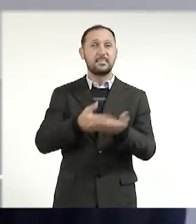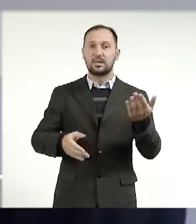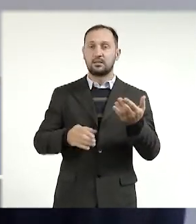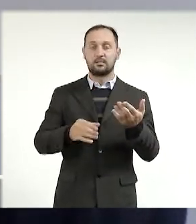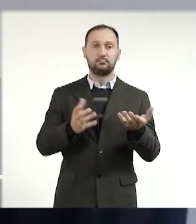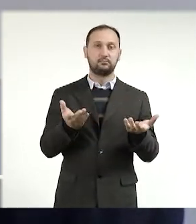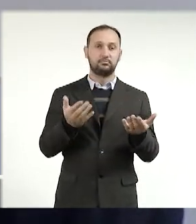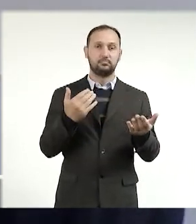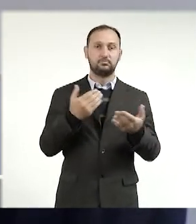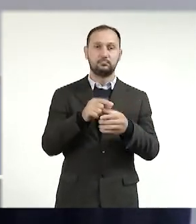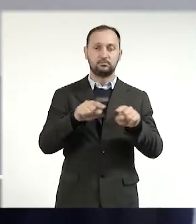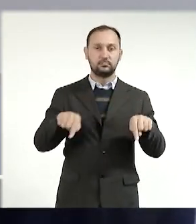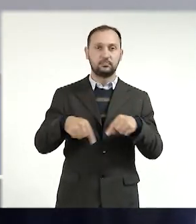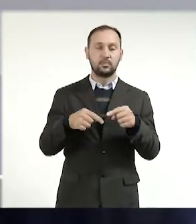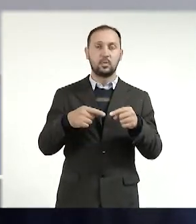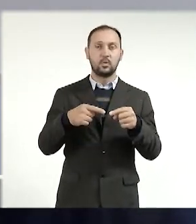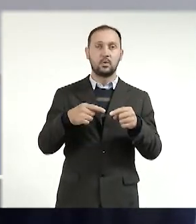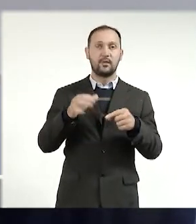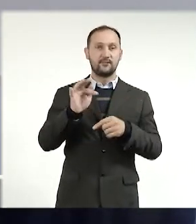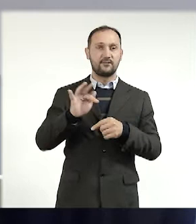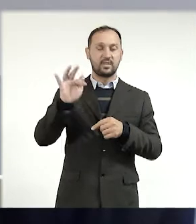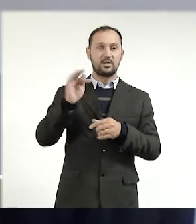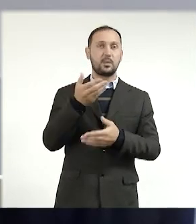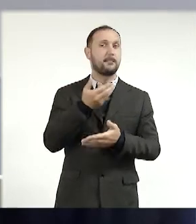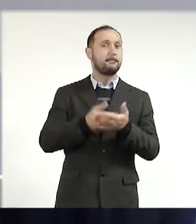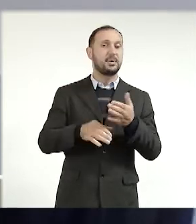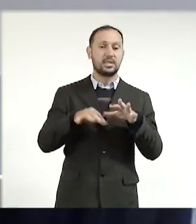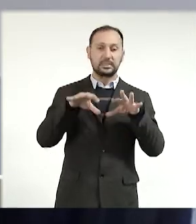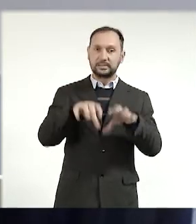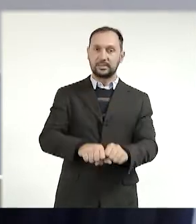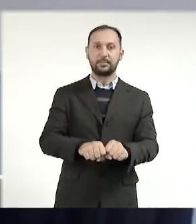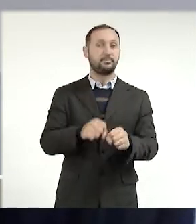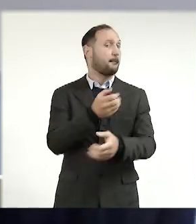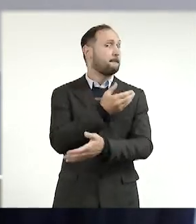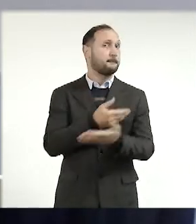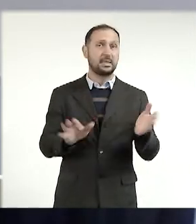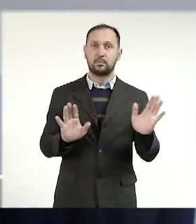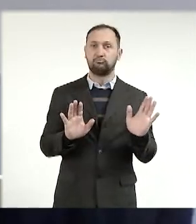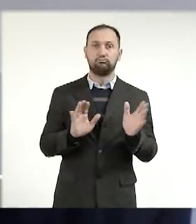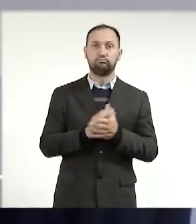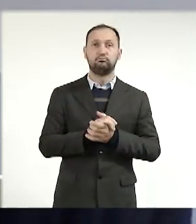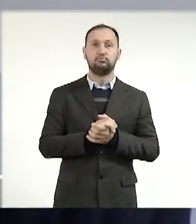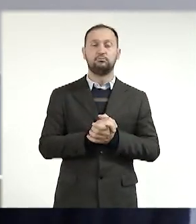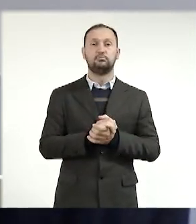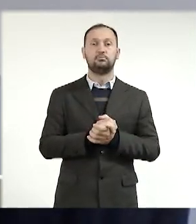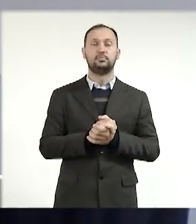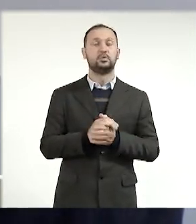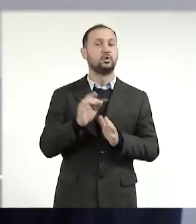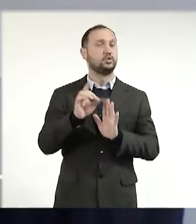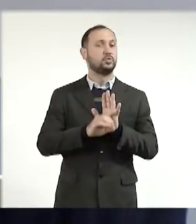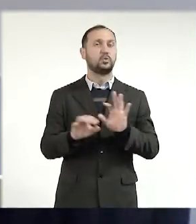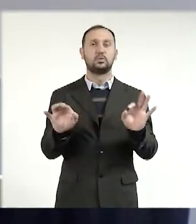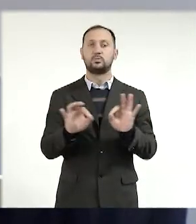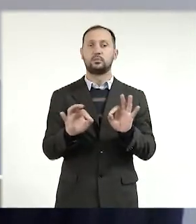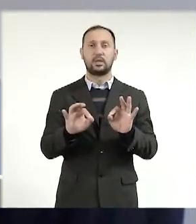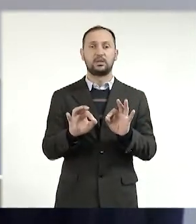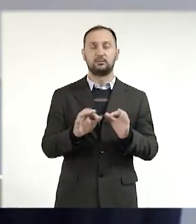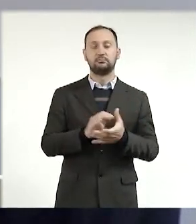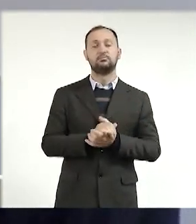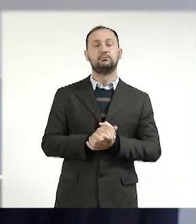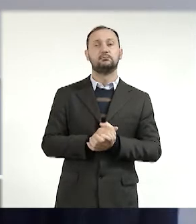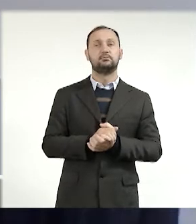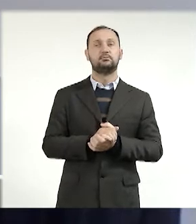das terras. Quer dizer, a União, o poder público, tomaria essas terras sem direito